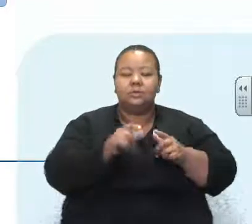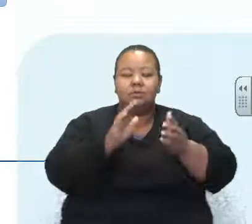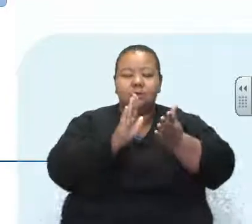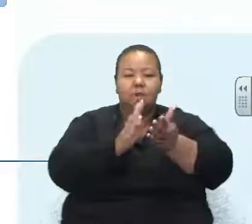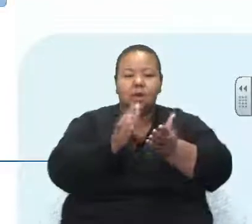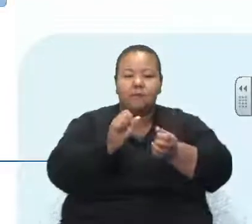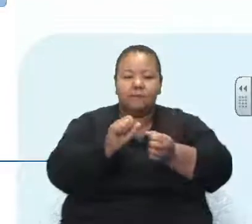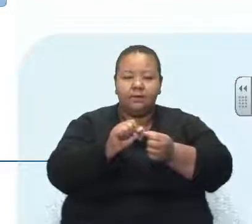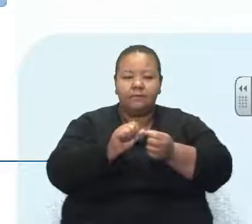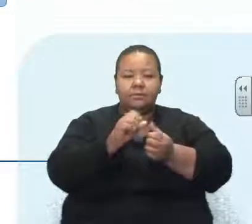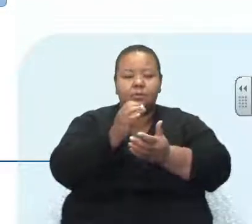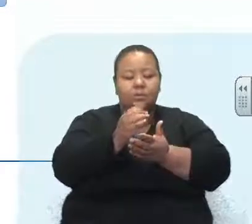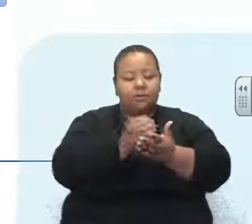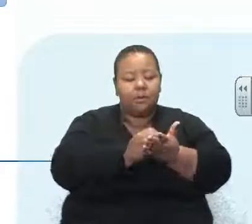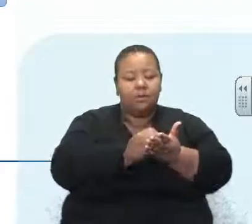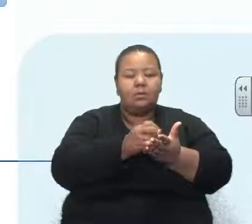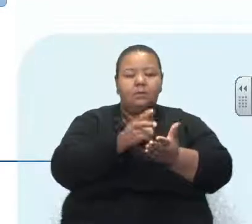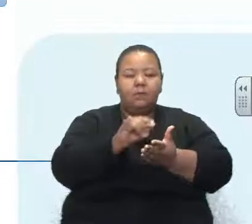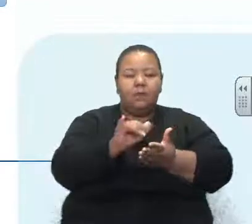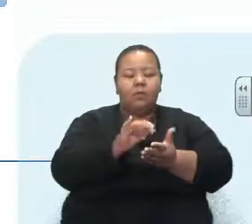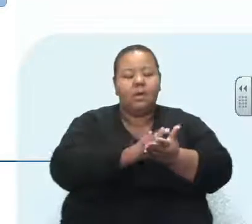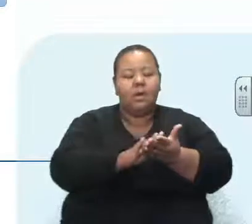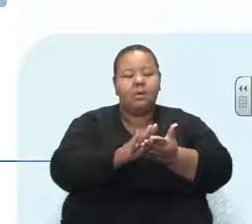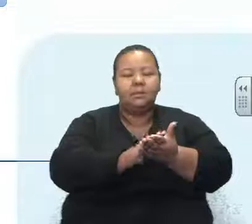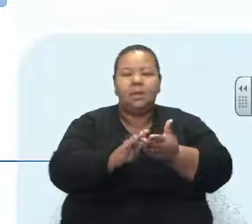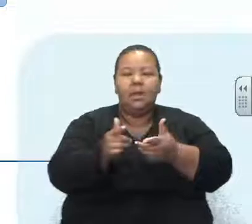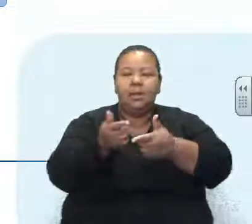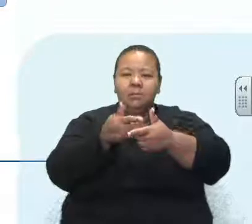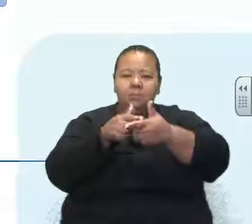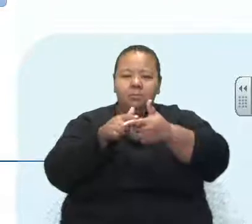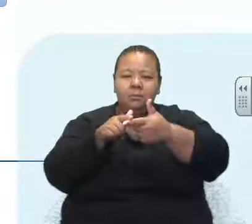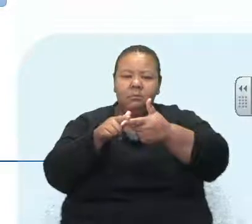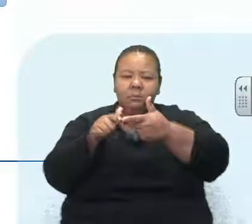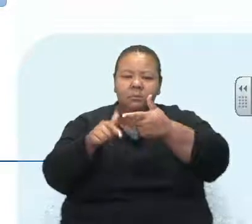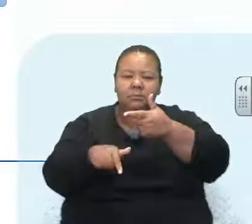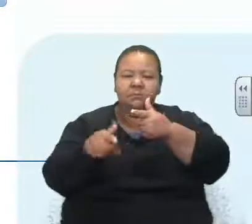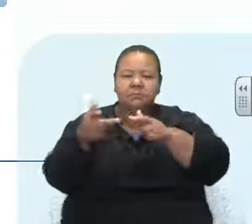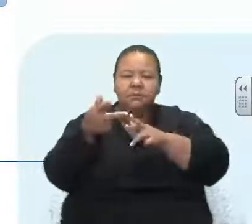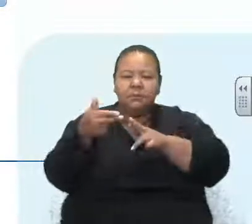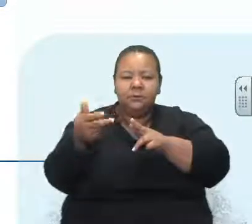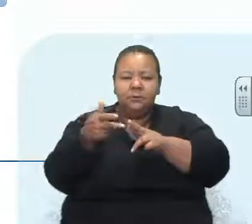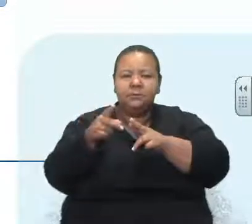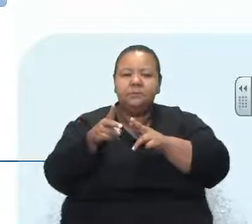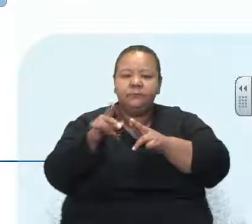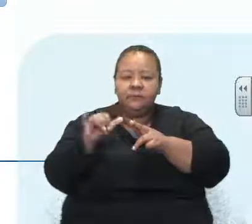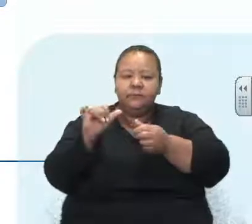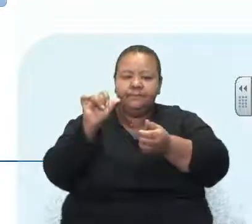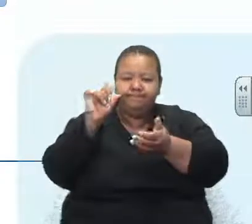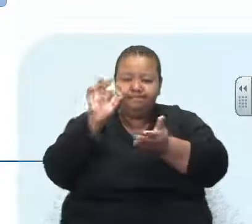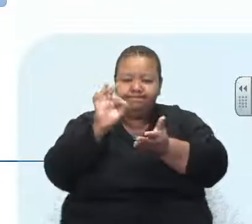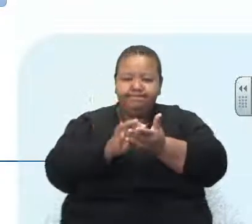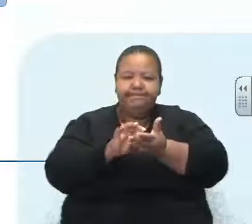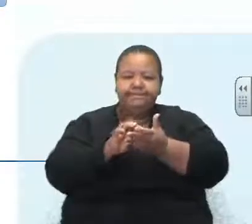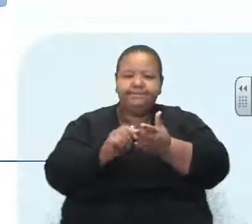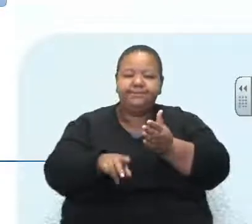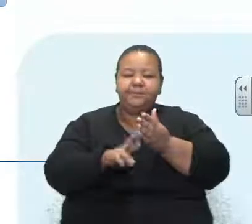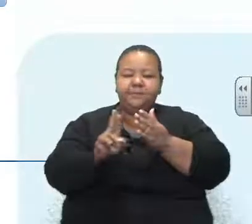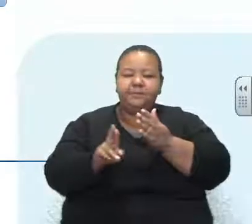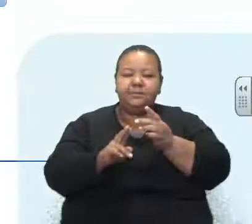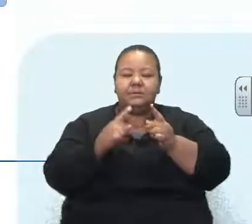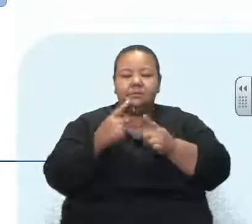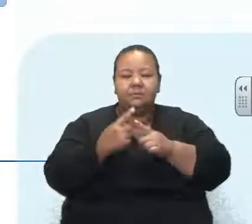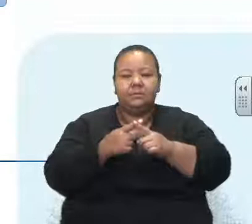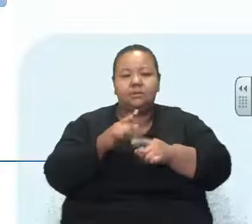de recursos que eu ia gastar, dividido pelos meus recursos que foram, de fato, utilizados, multiplicado por